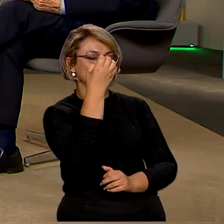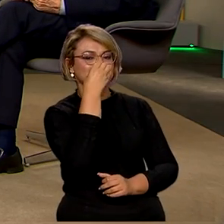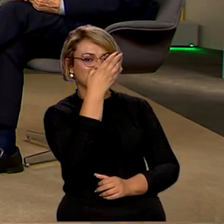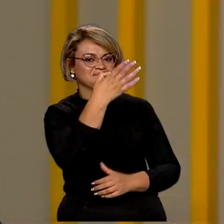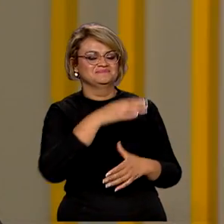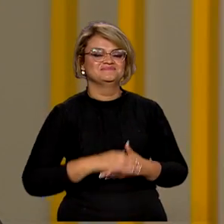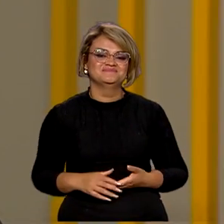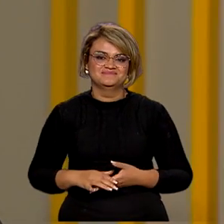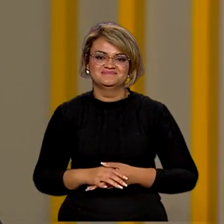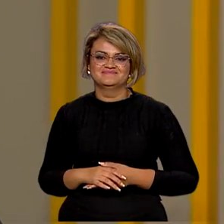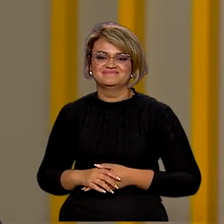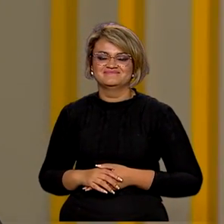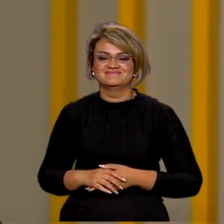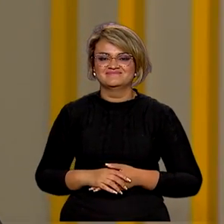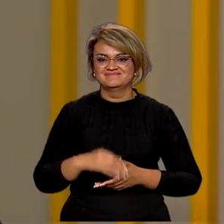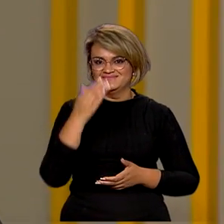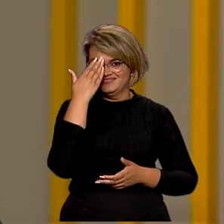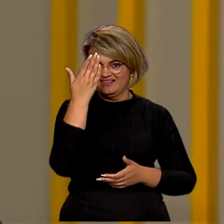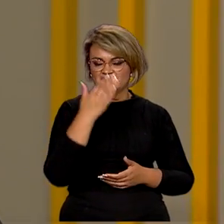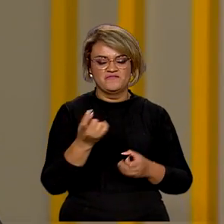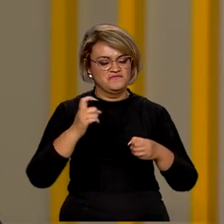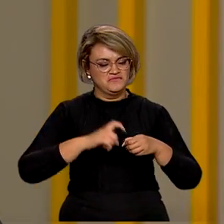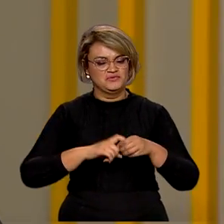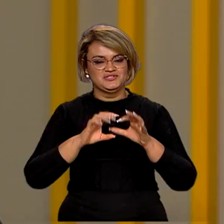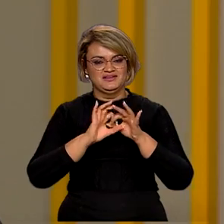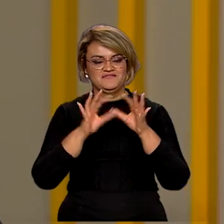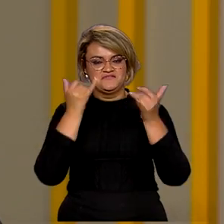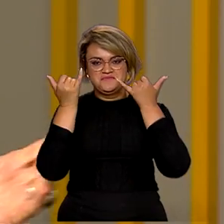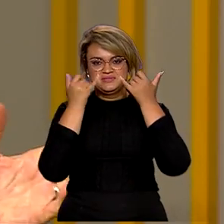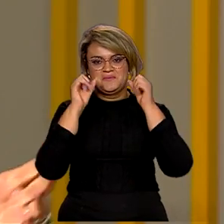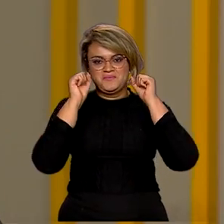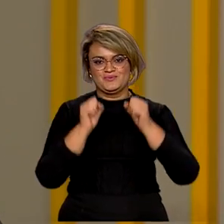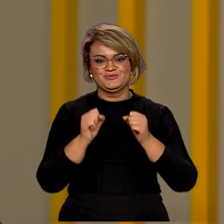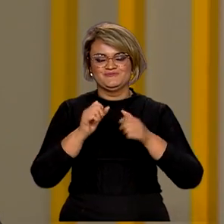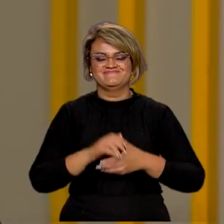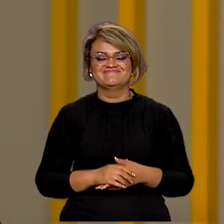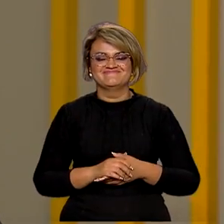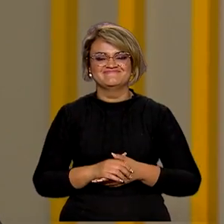Margaridas. Obrigada e volte sempre aqui com novas informações, secretária. Obrigada, foi uma alegria e um prazer.